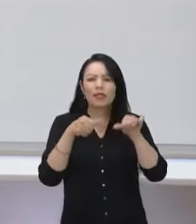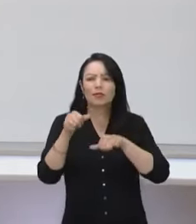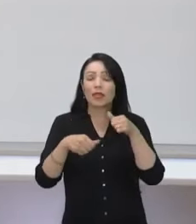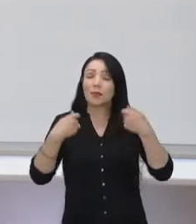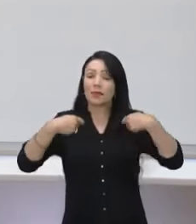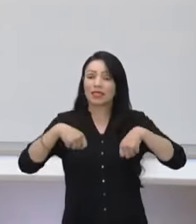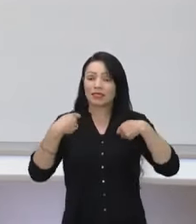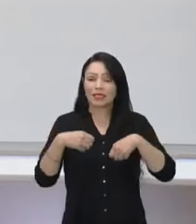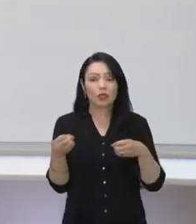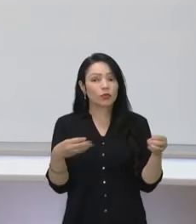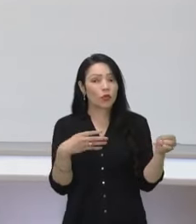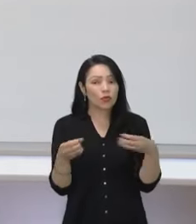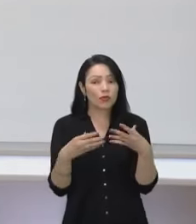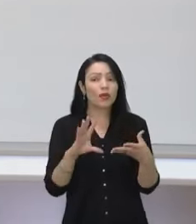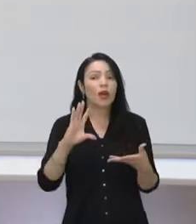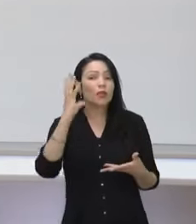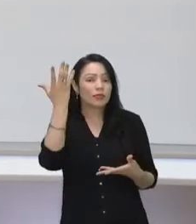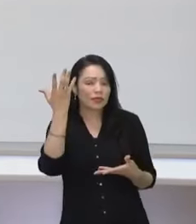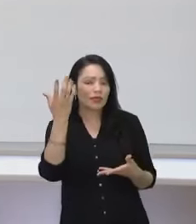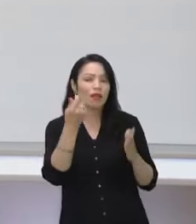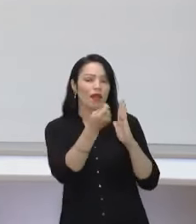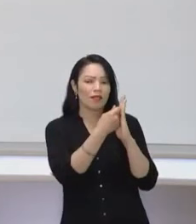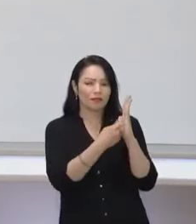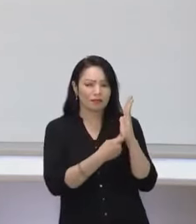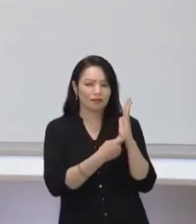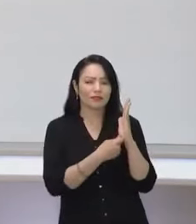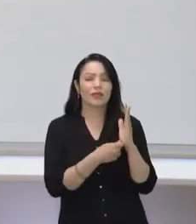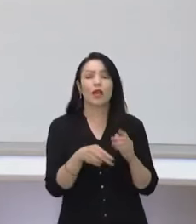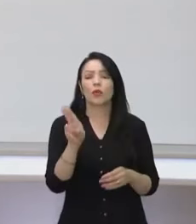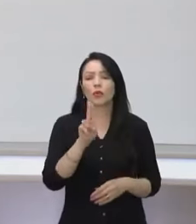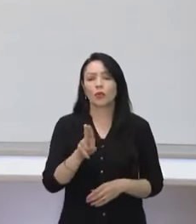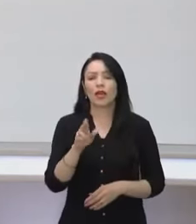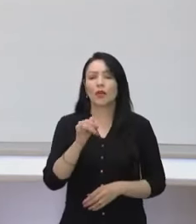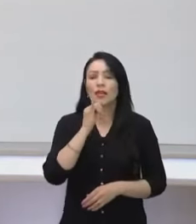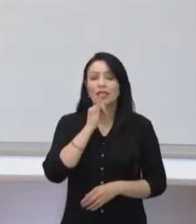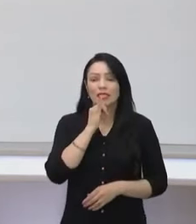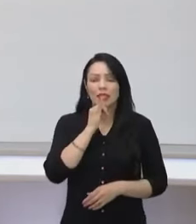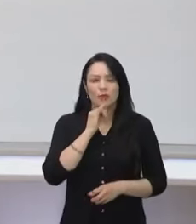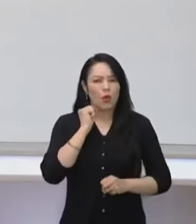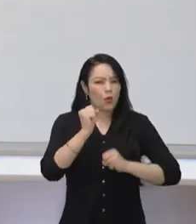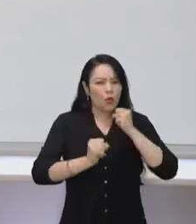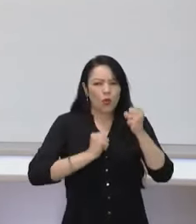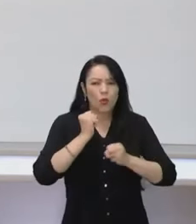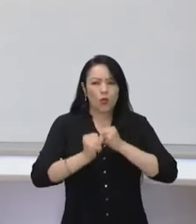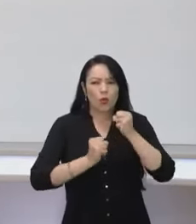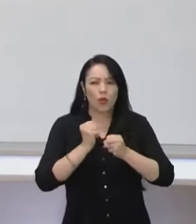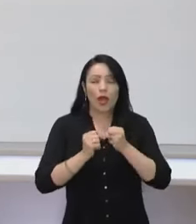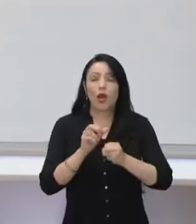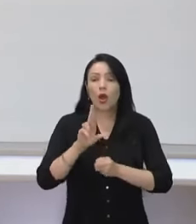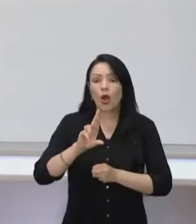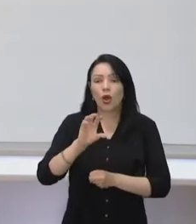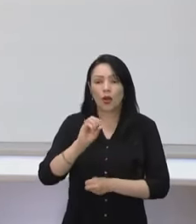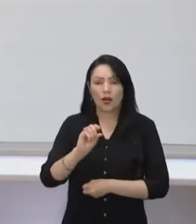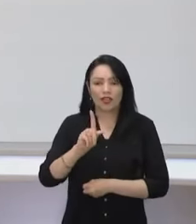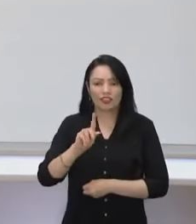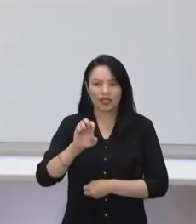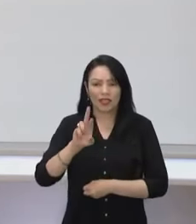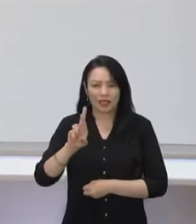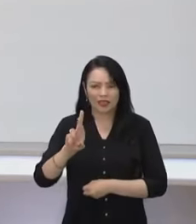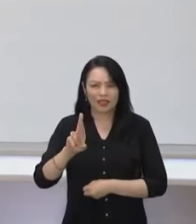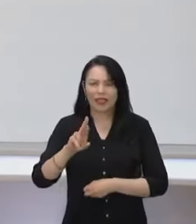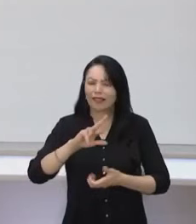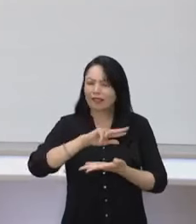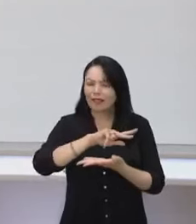que pareciam insuperáveis. Ele usa como exemplo, então, o fato do corredor Roger, que depois de